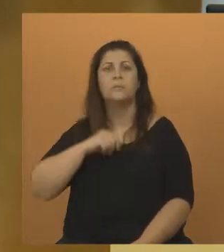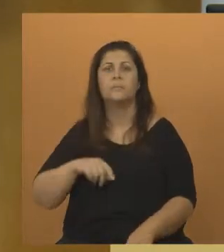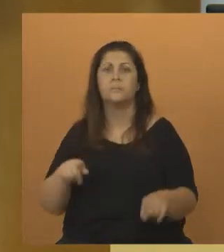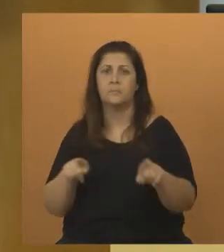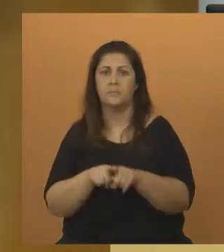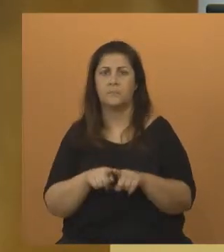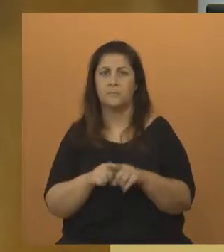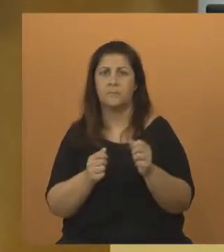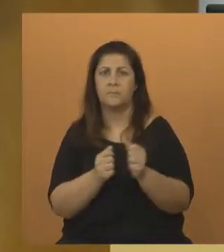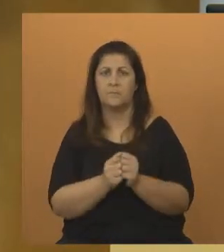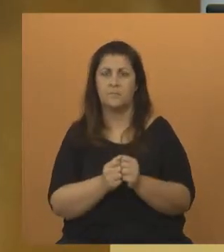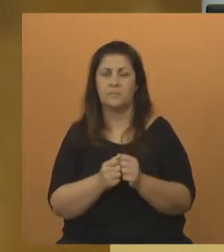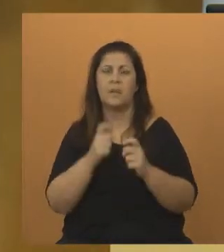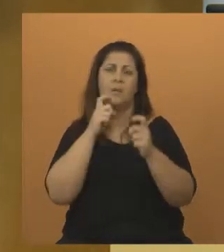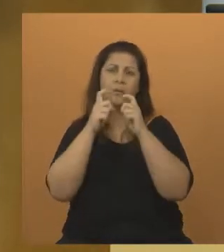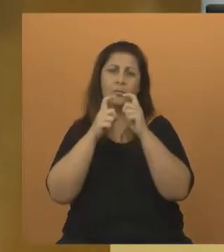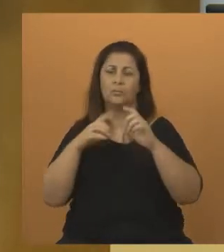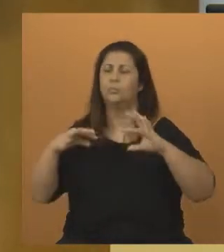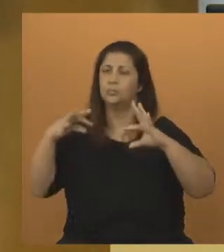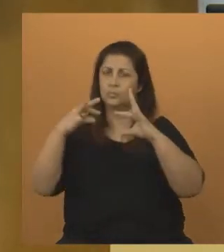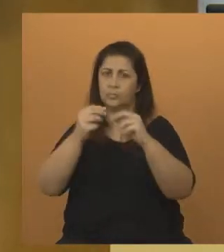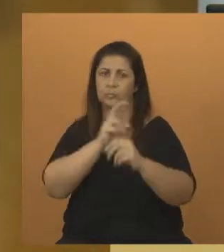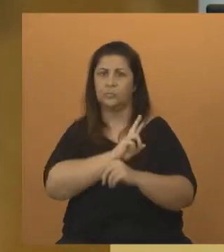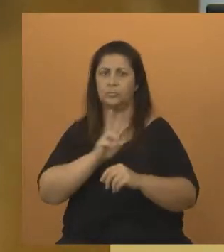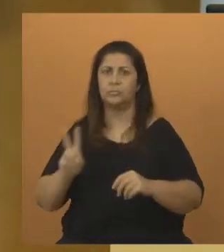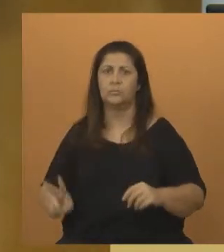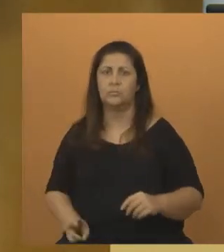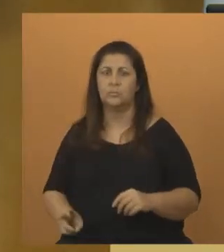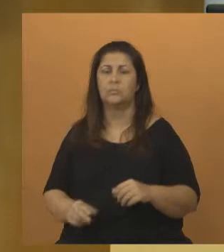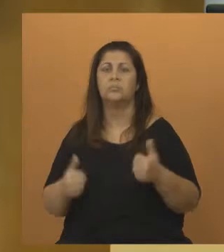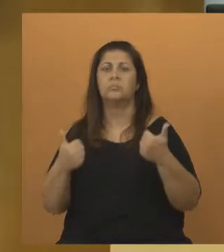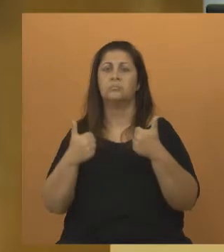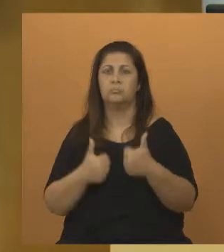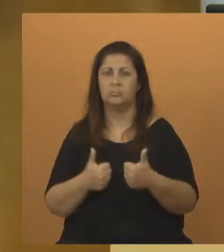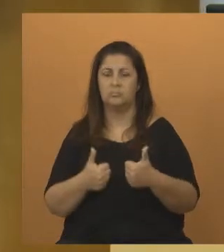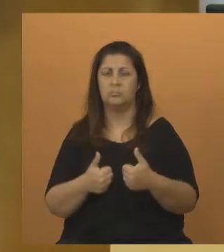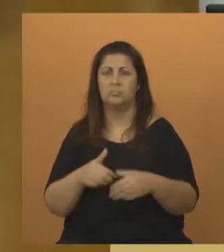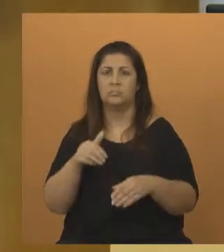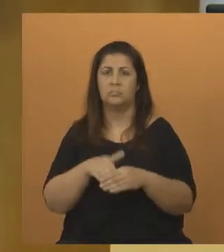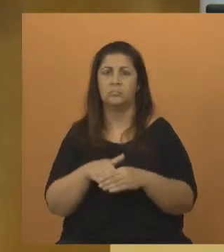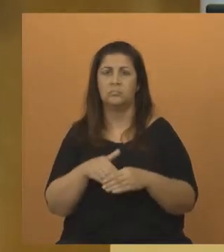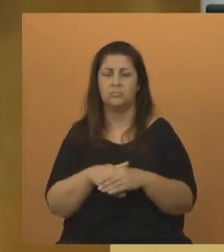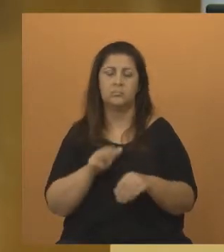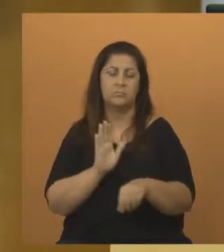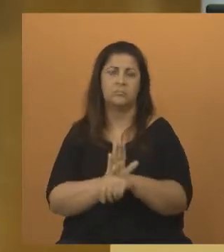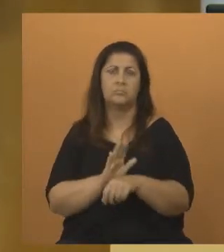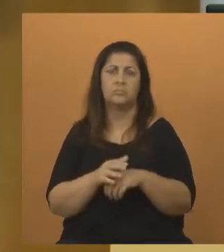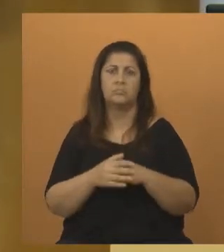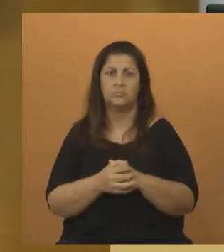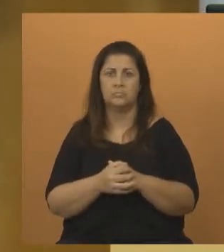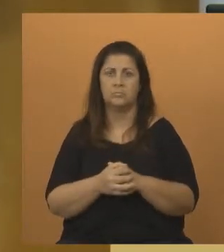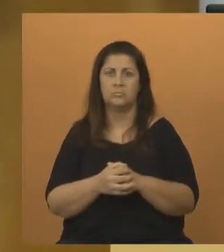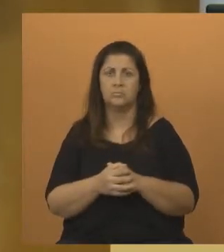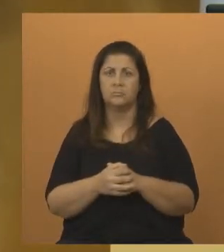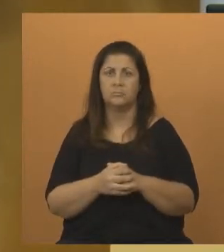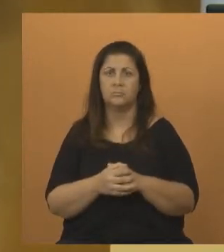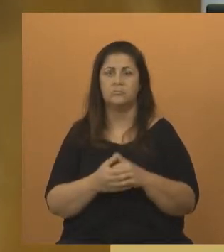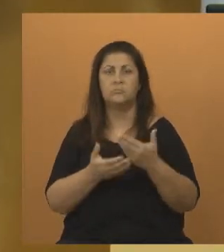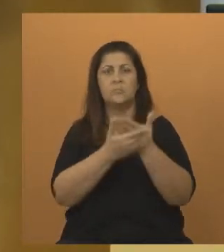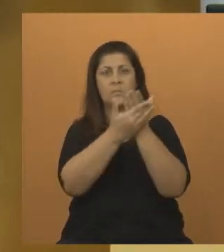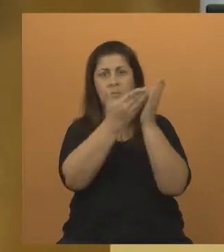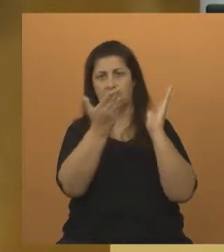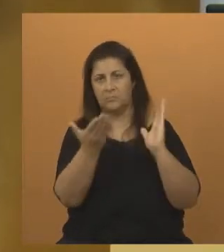também com a reuniões onde, com todos os vereadores, concordamos de votar a favor do projeto para beneficiar